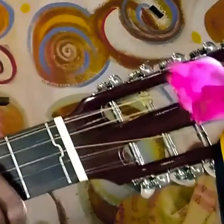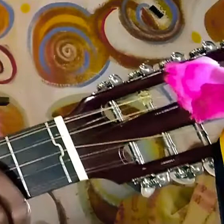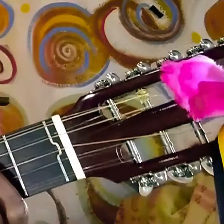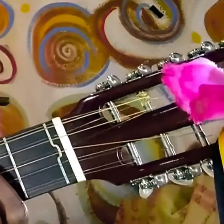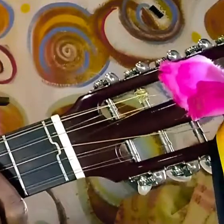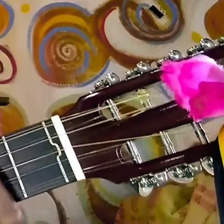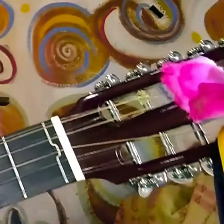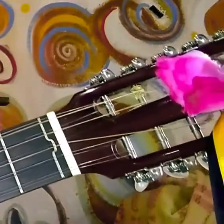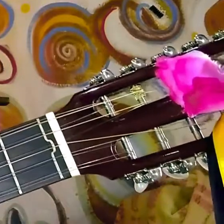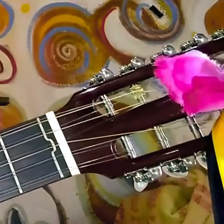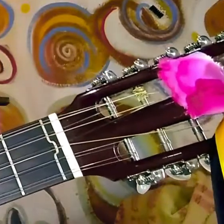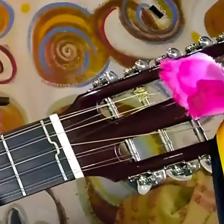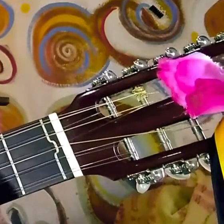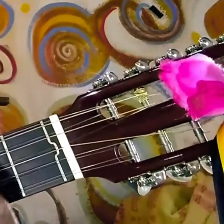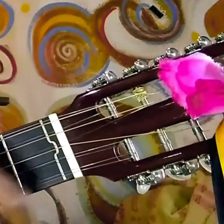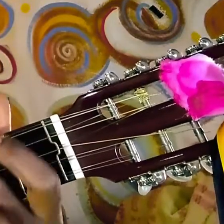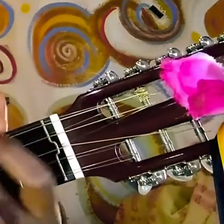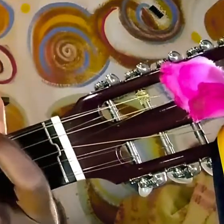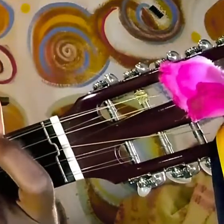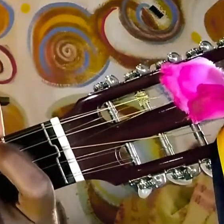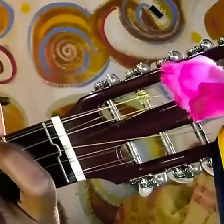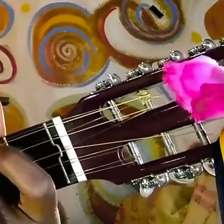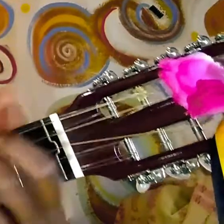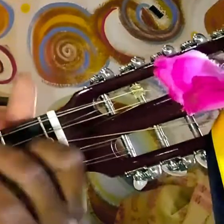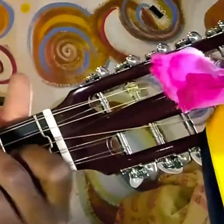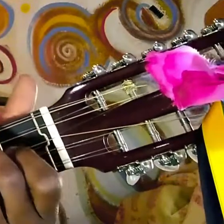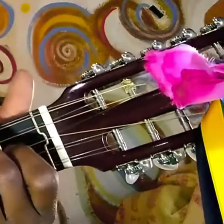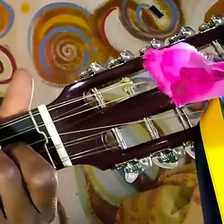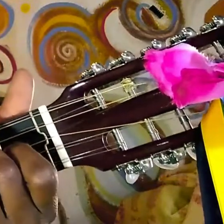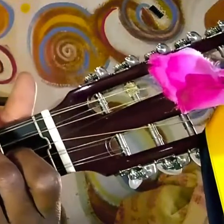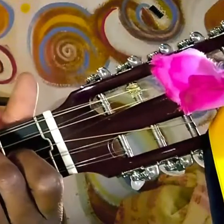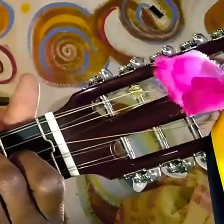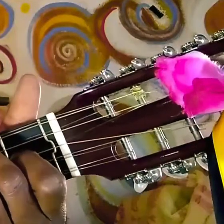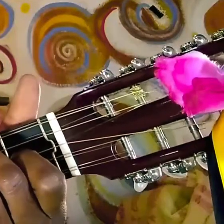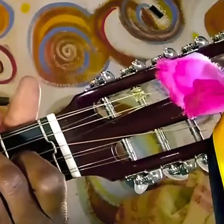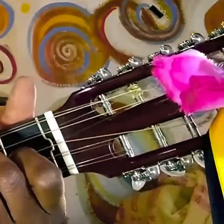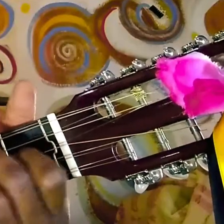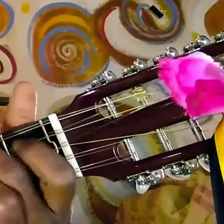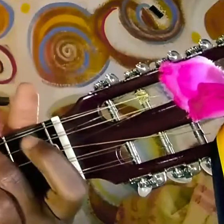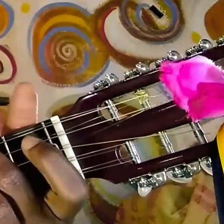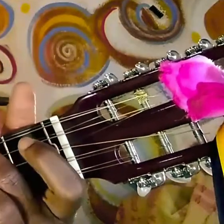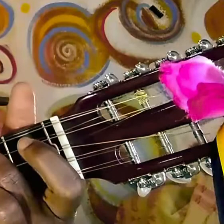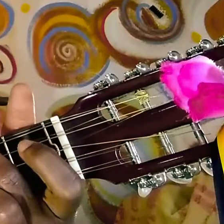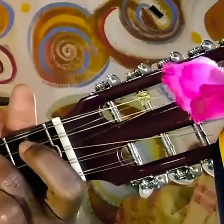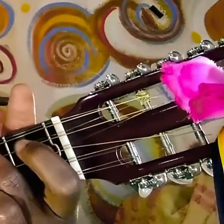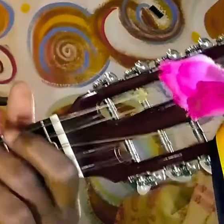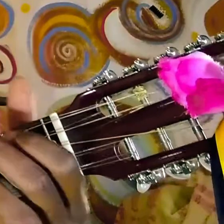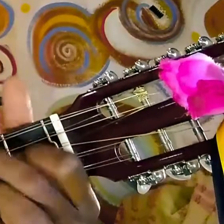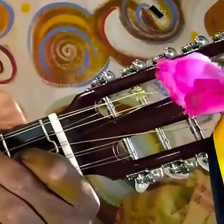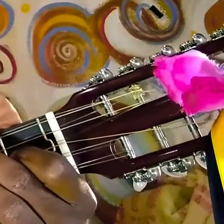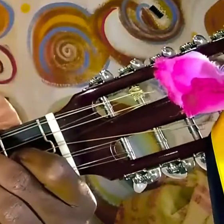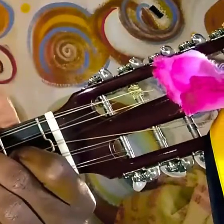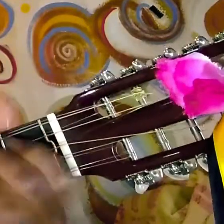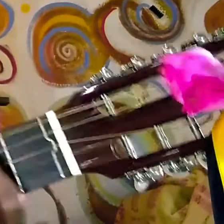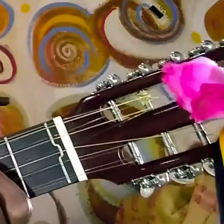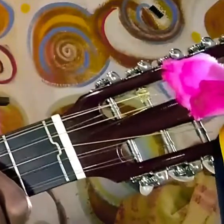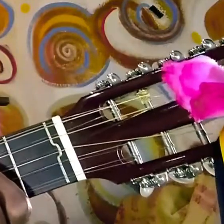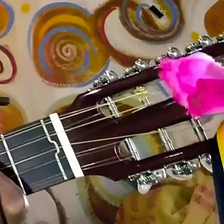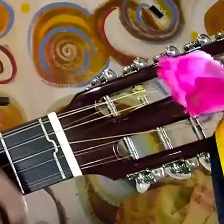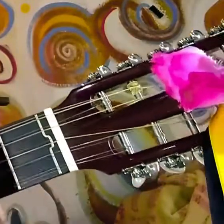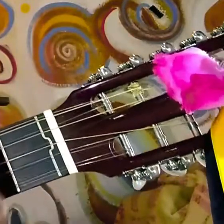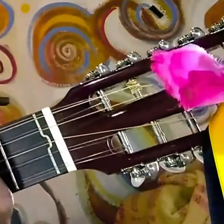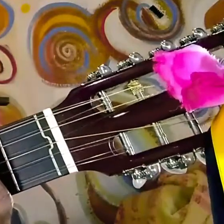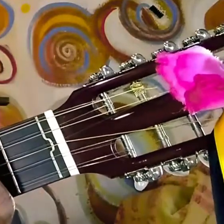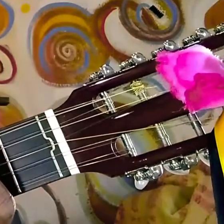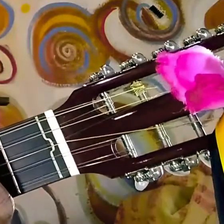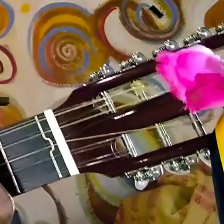violeiro tá cansado daqui a pouco tem almoço dia para nós